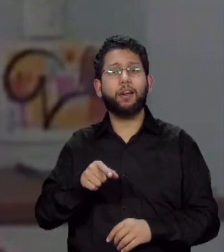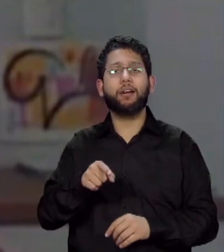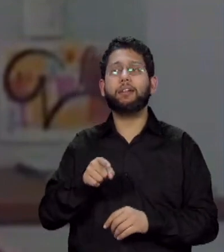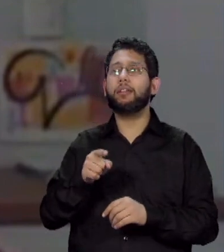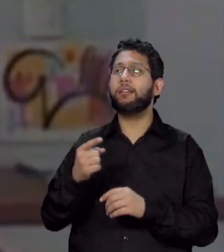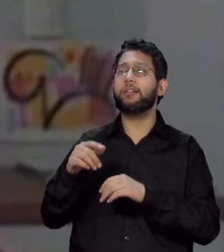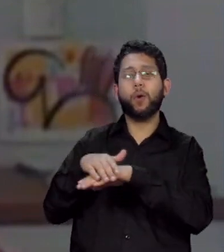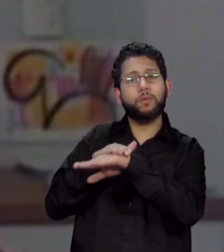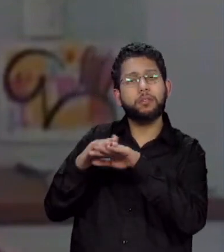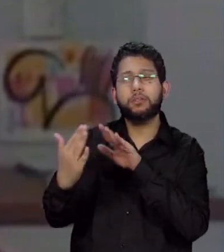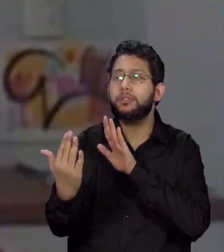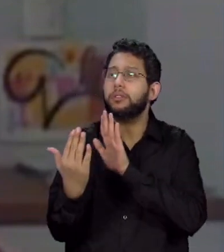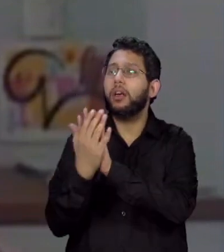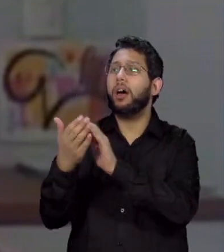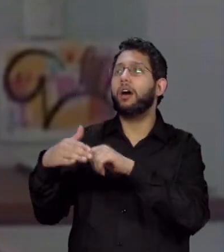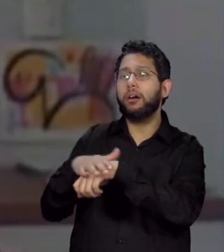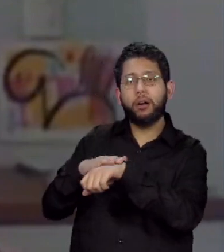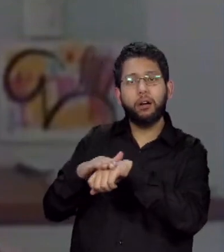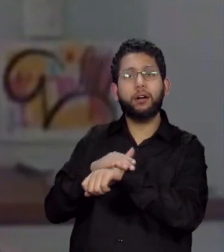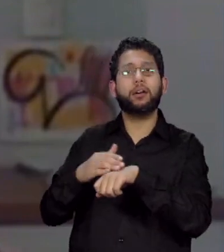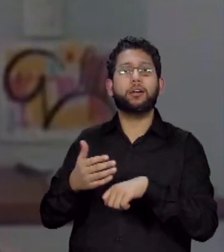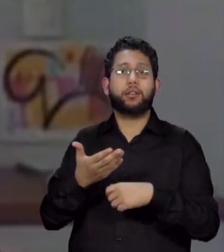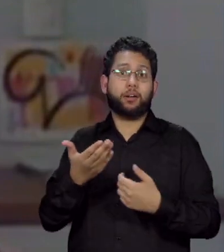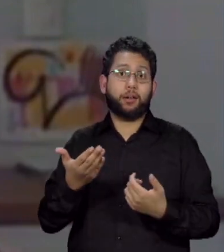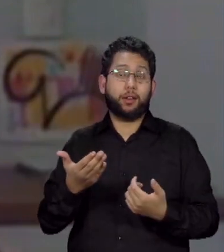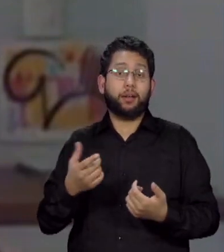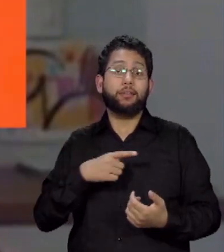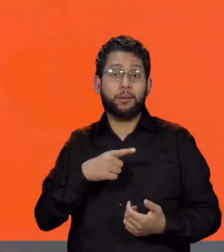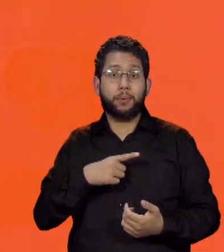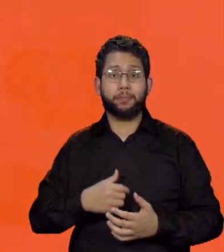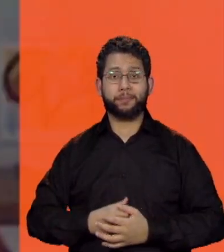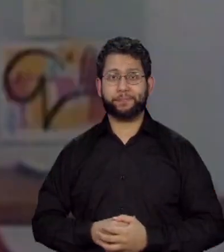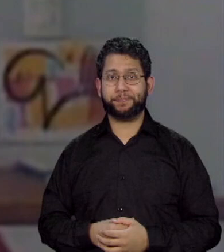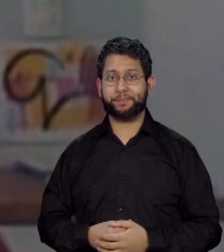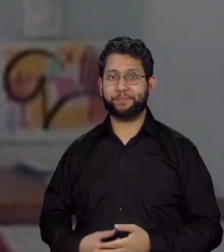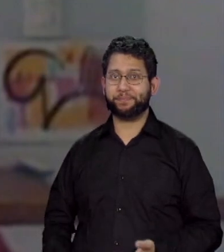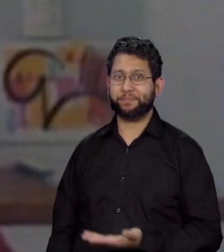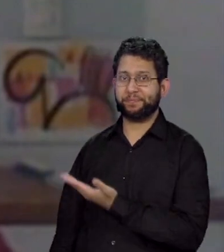produtoras, conversar com essas produtoras ou com esses distribuidores e exibidores. Sobre a